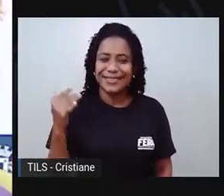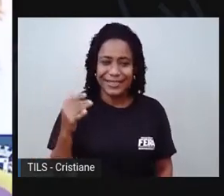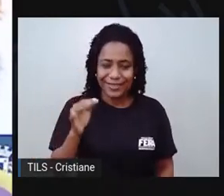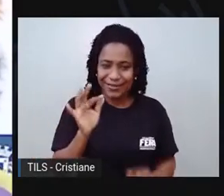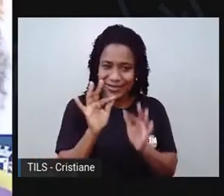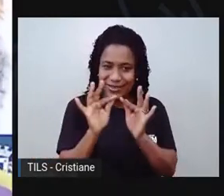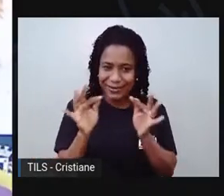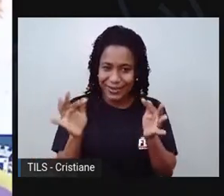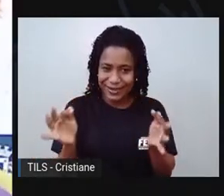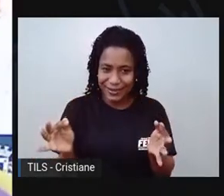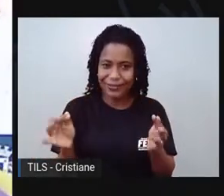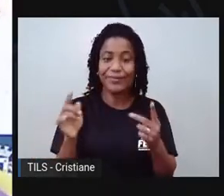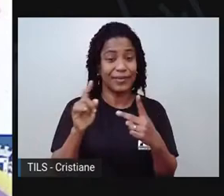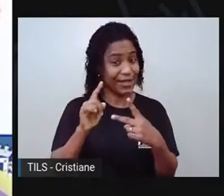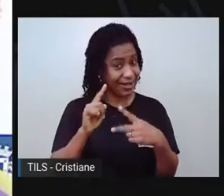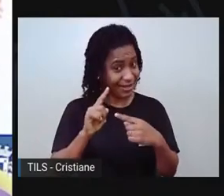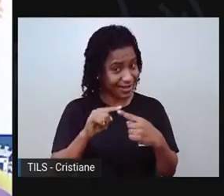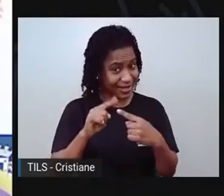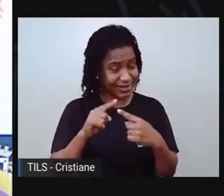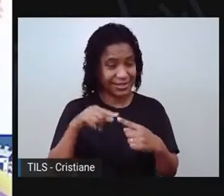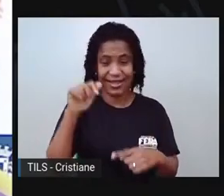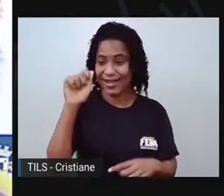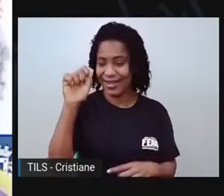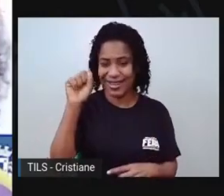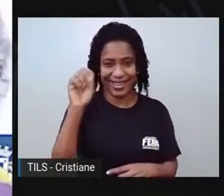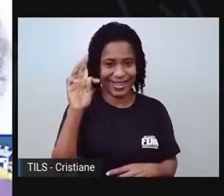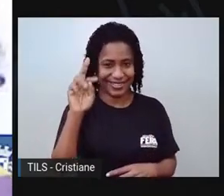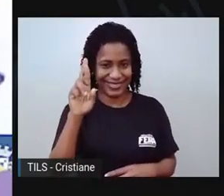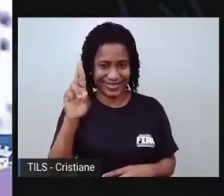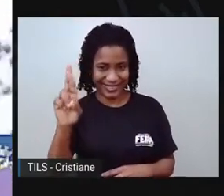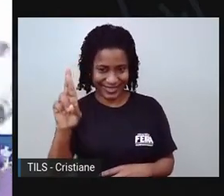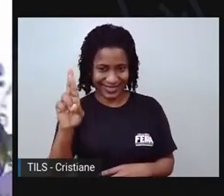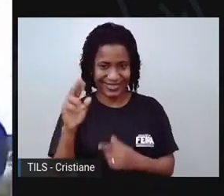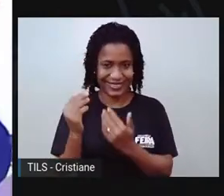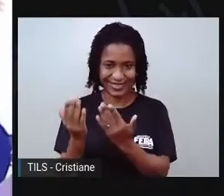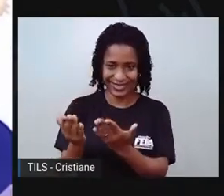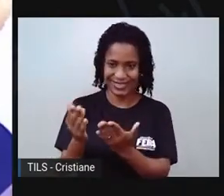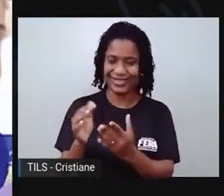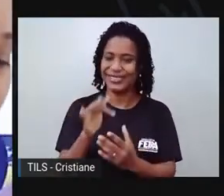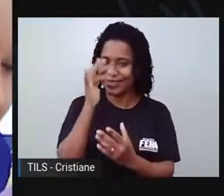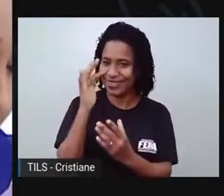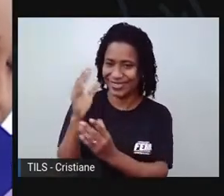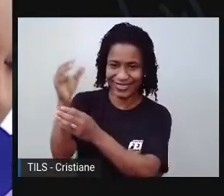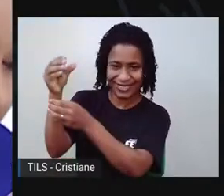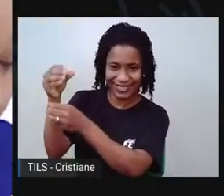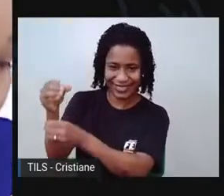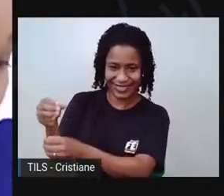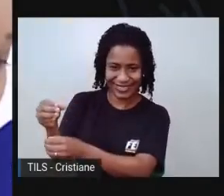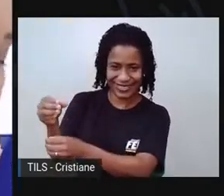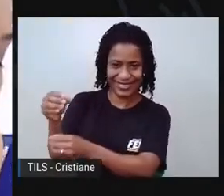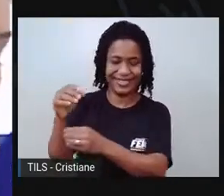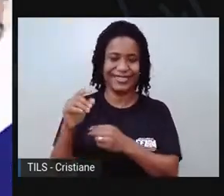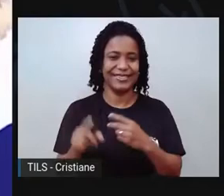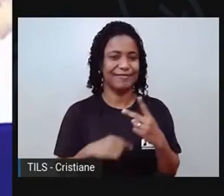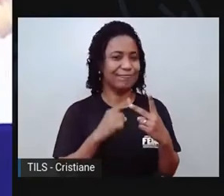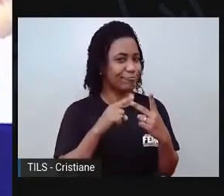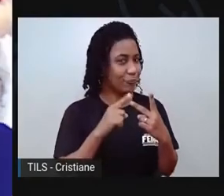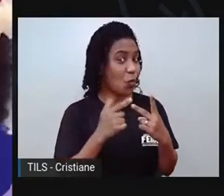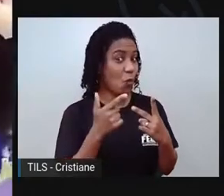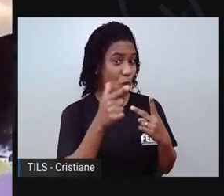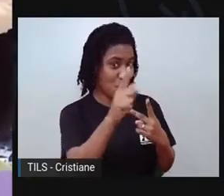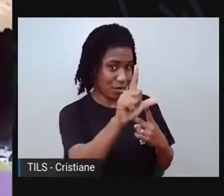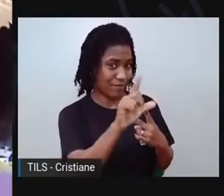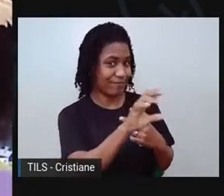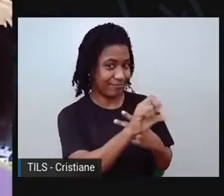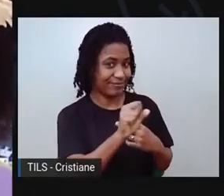Aster, tá bom? Eu vou pegar outra flor. Vai colocando aí, Procy. Deixa eu pensar.